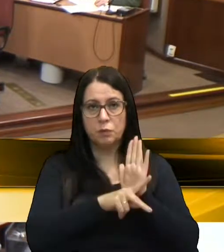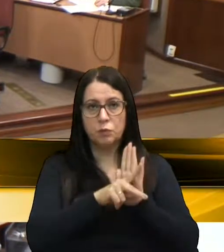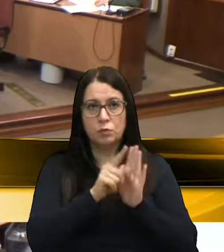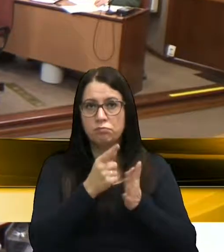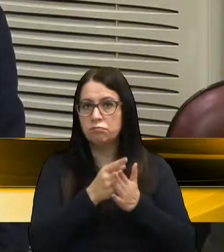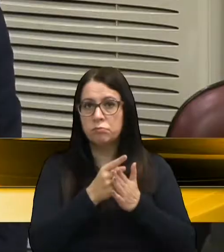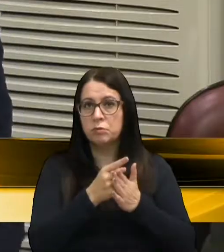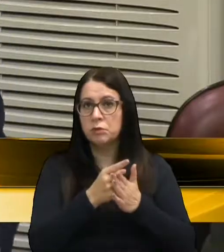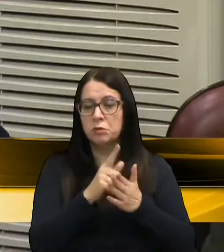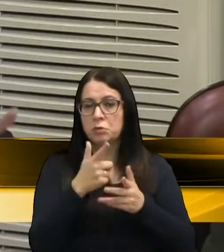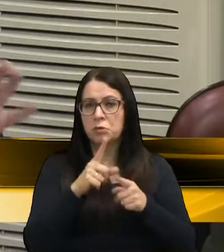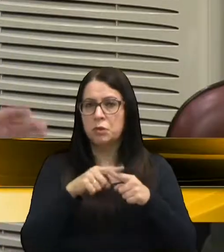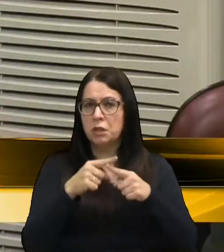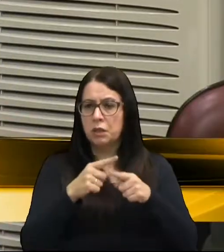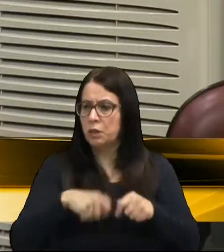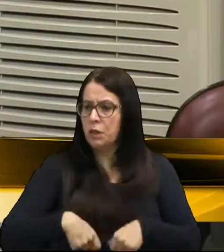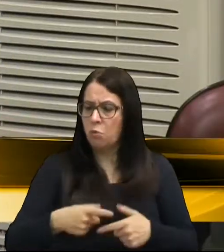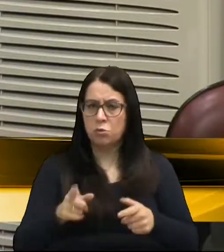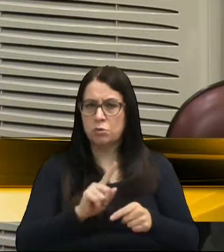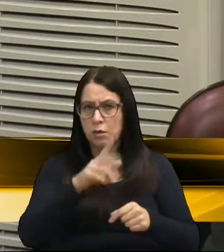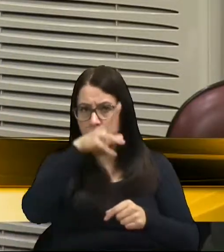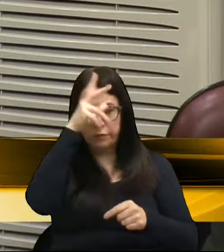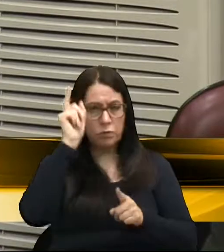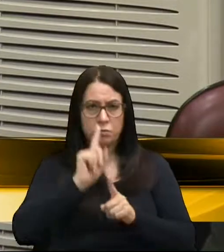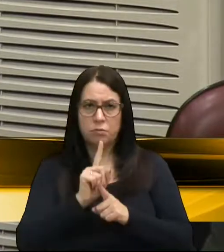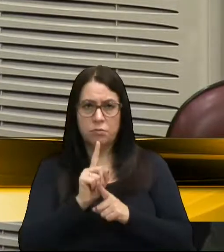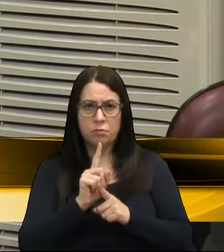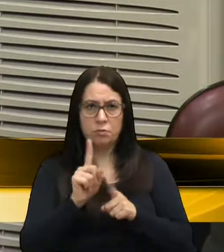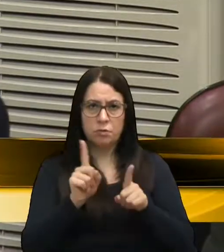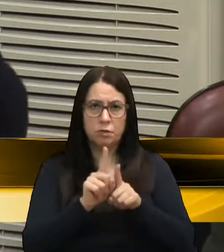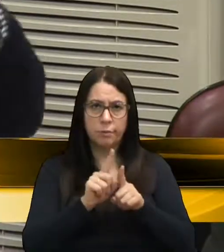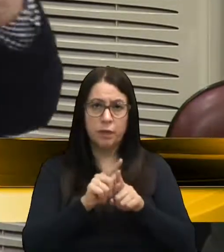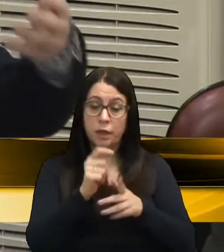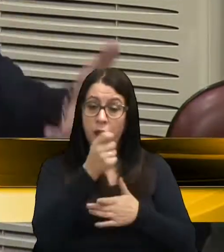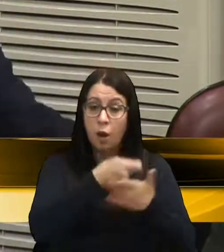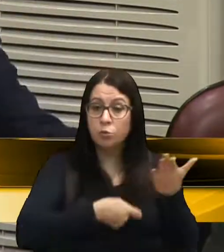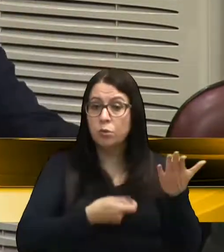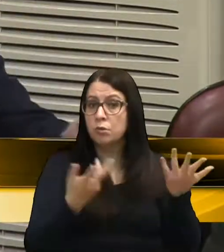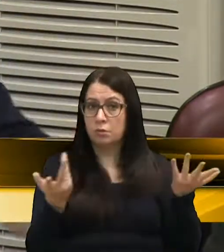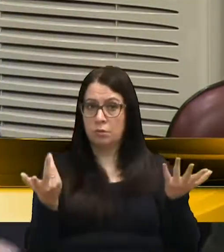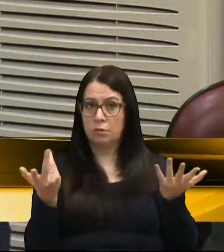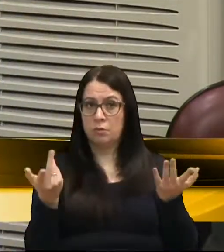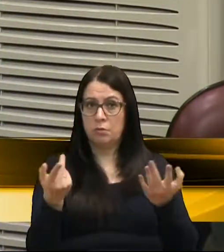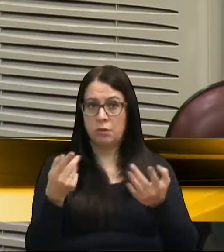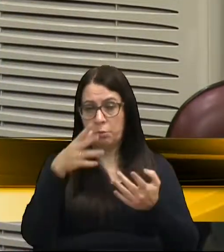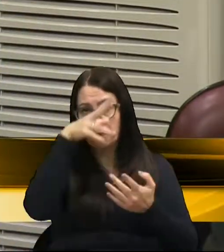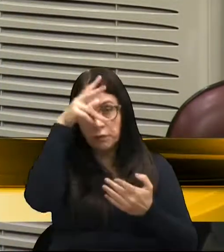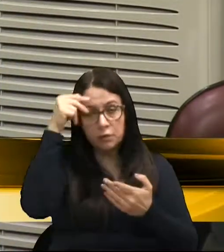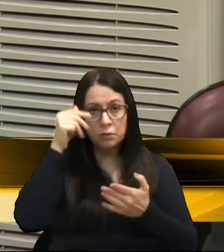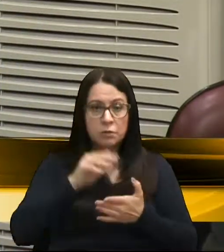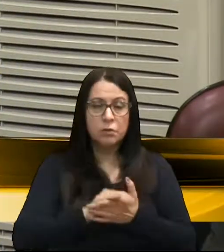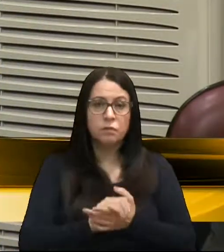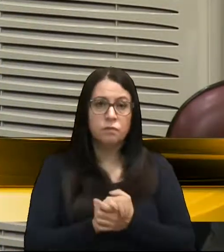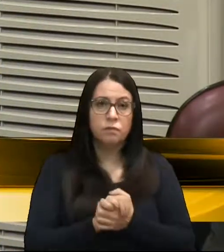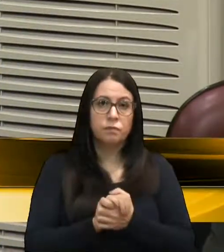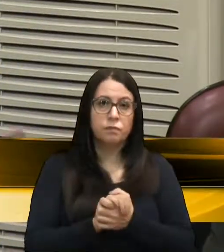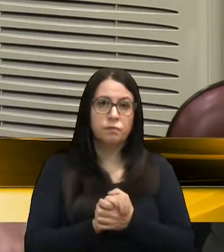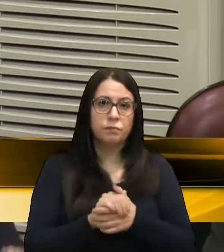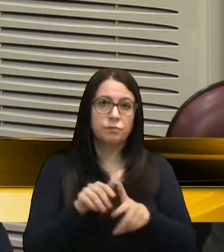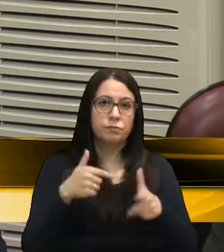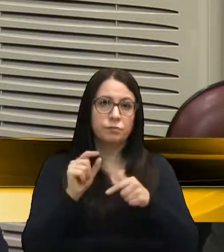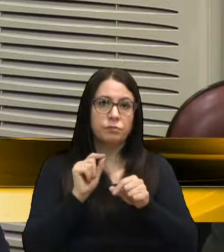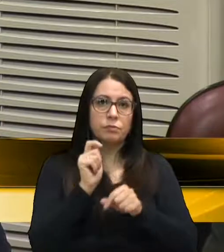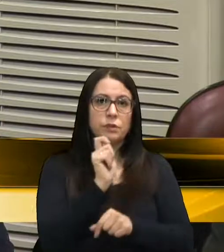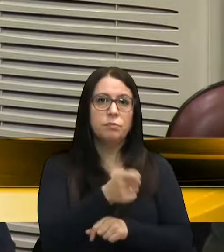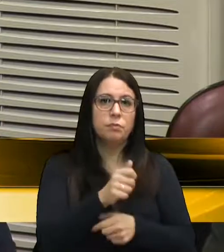não cria qualquer tipo de custo para o Poder Executivo. E, inclusive, ele autoriza o Poder Executivo a trabalhar a questão da